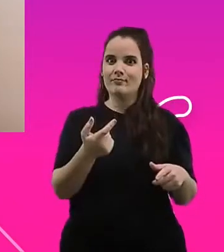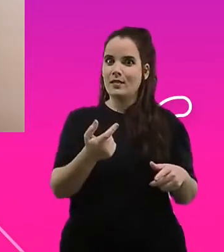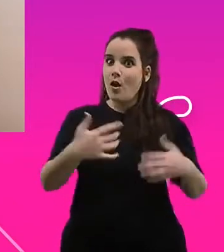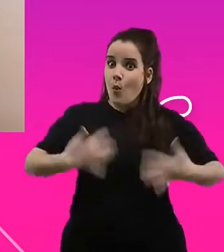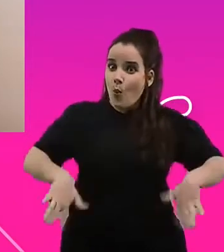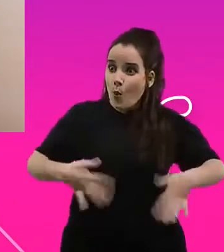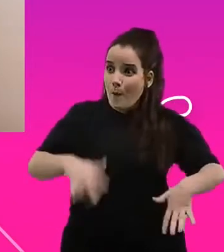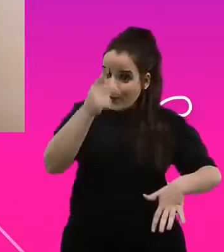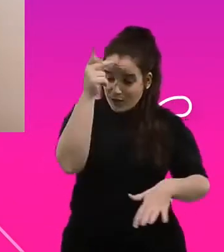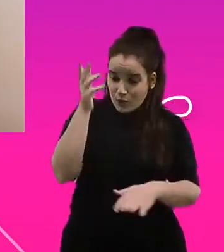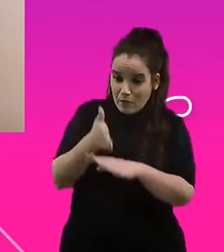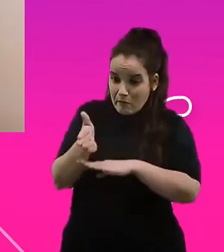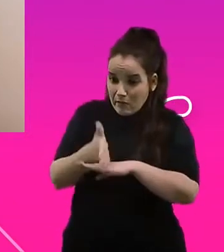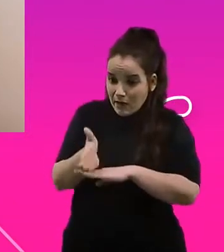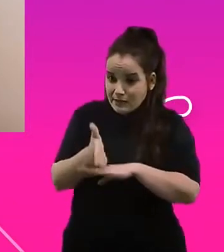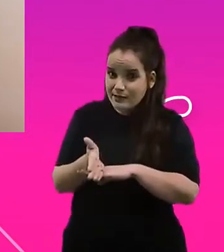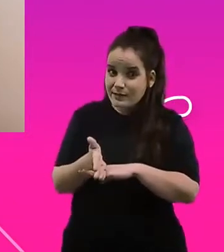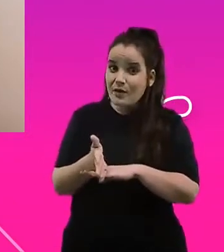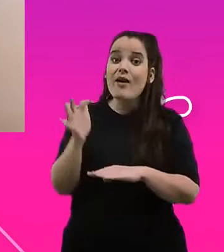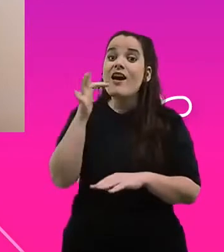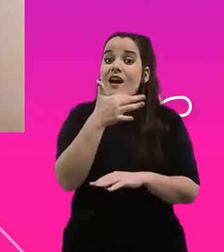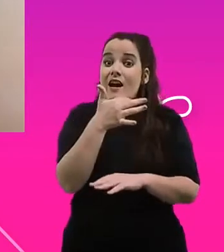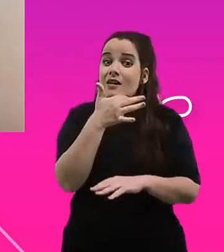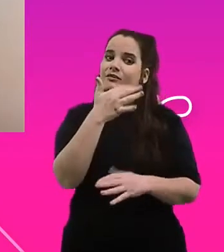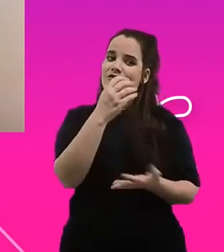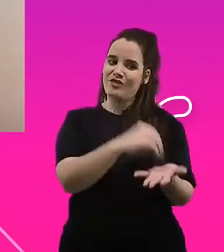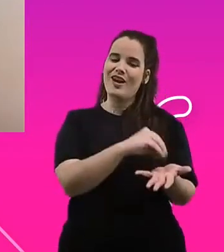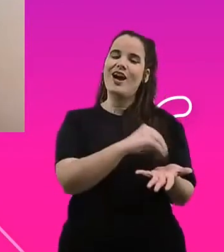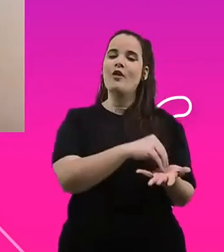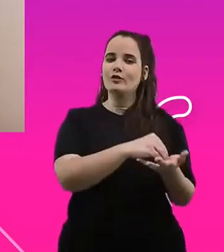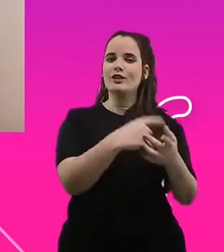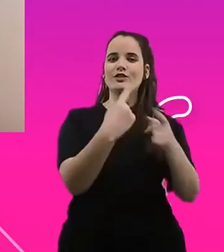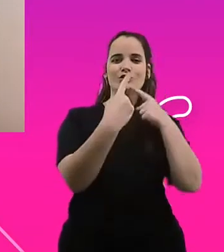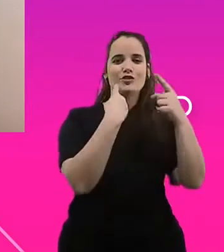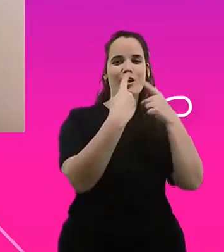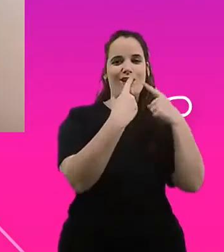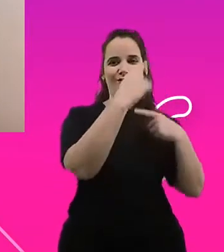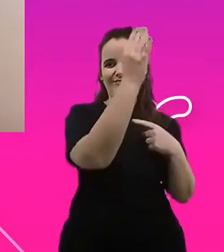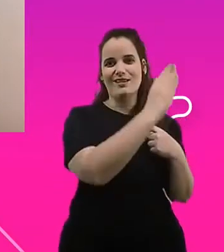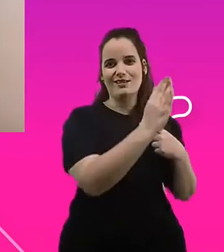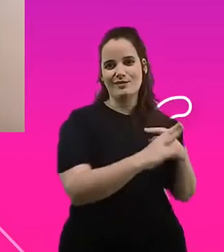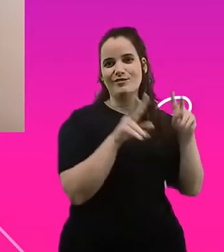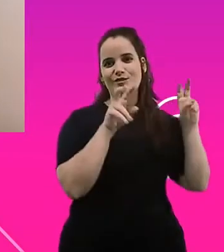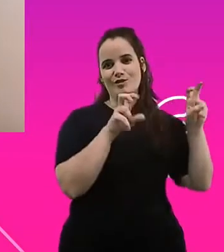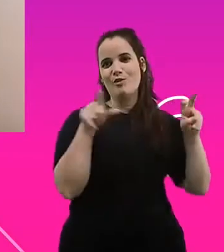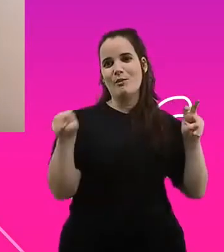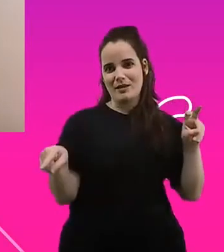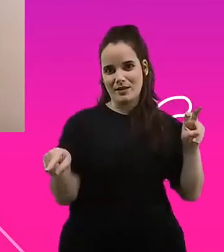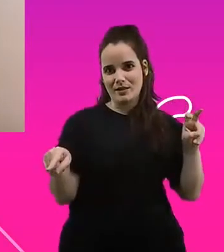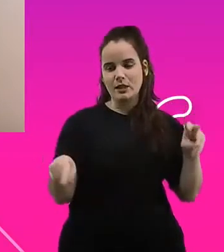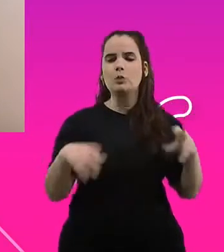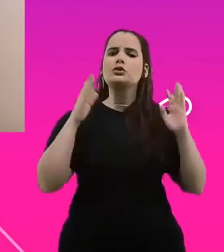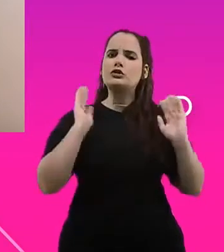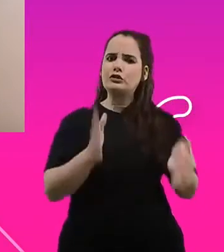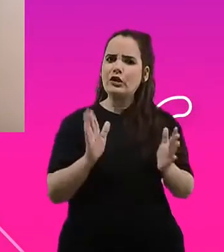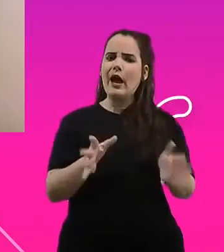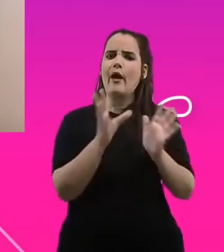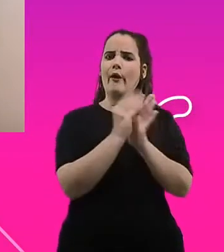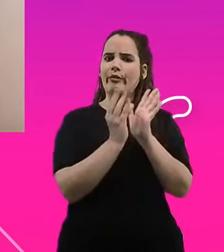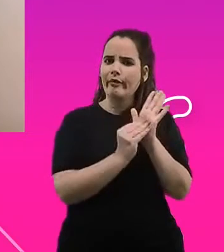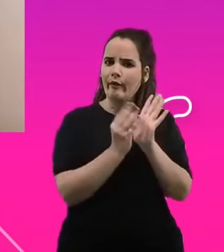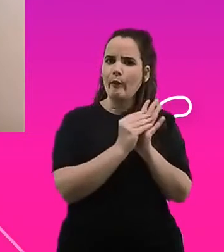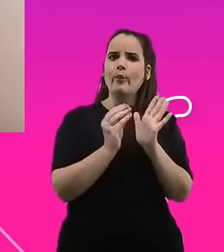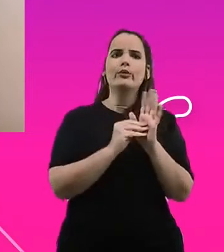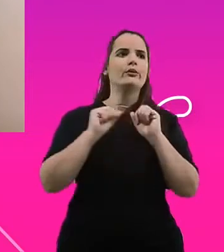Tudo bem que a gente fez os melhores práticas e tudo. Só que a gente fez três temporadas de conteúdo e o conteúdo só está